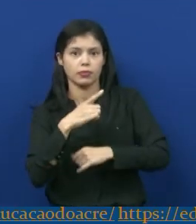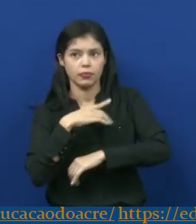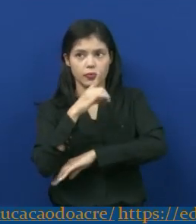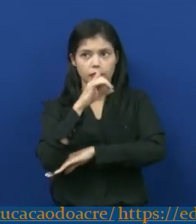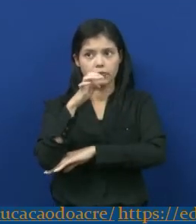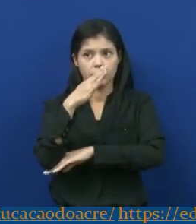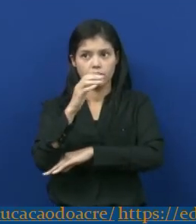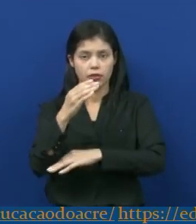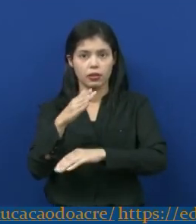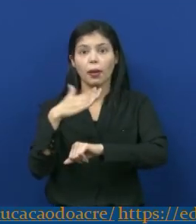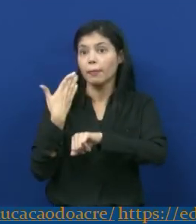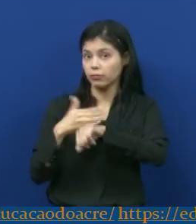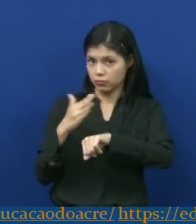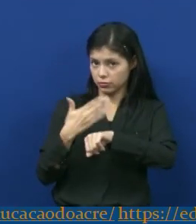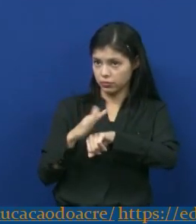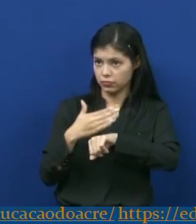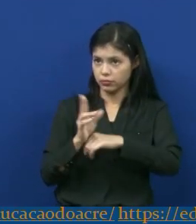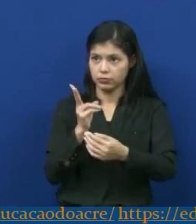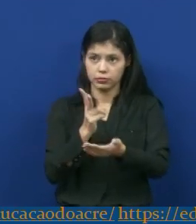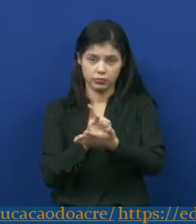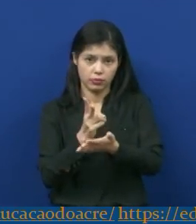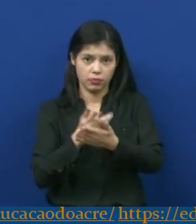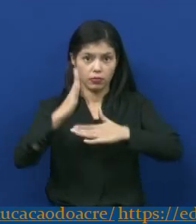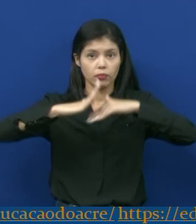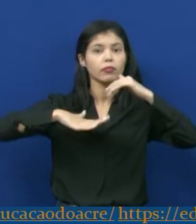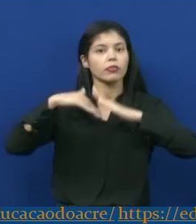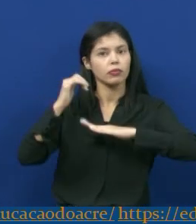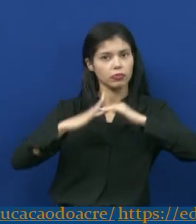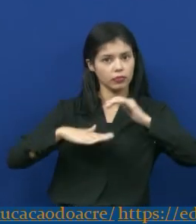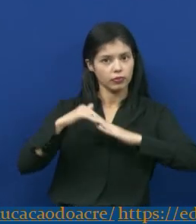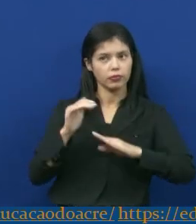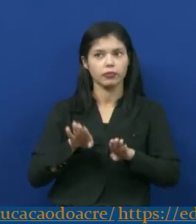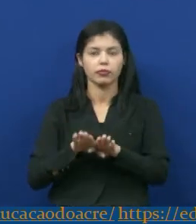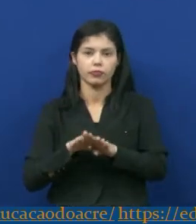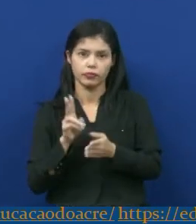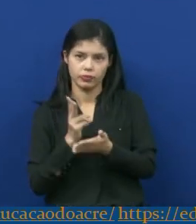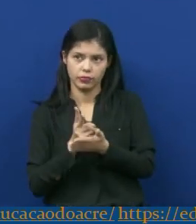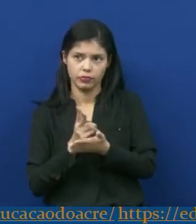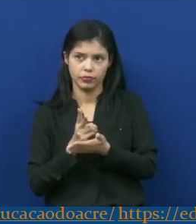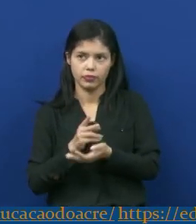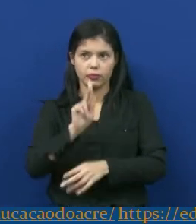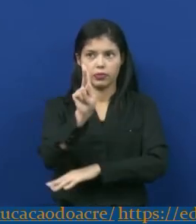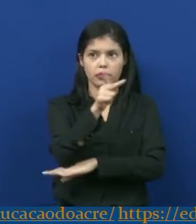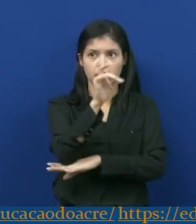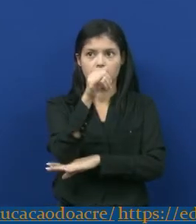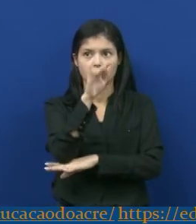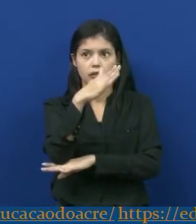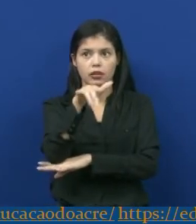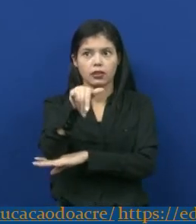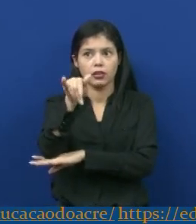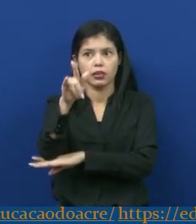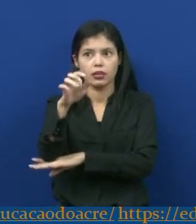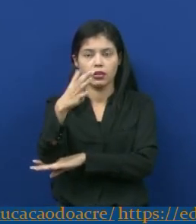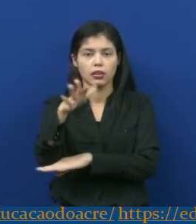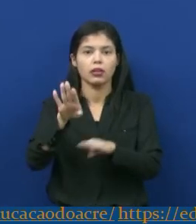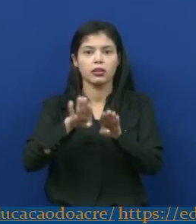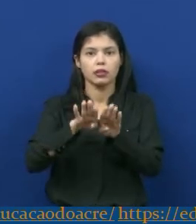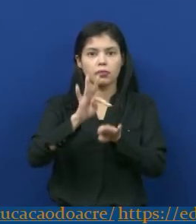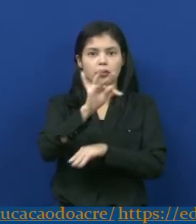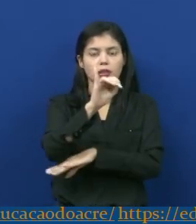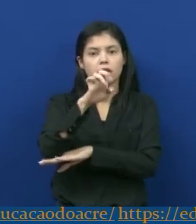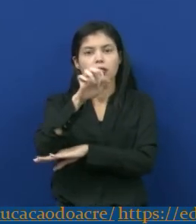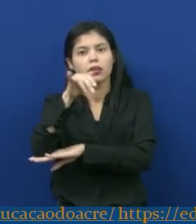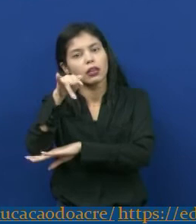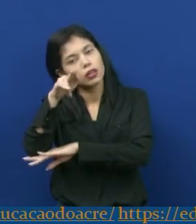um profissional. Então, eu utilizei as três perífrases aí, ó. Hay que tener disciplina, tiene que usar